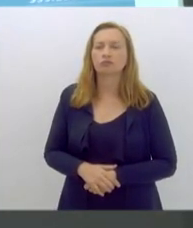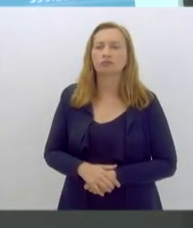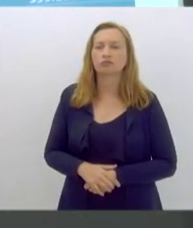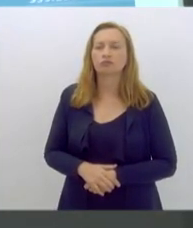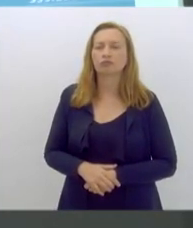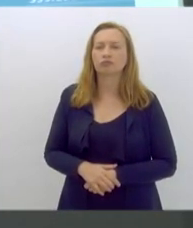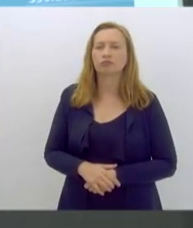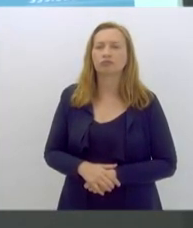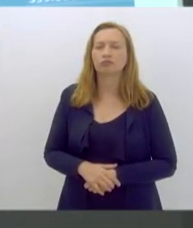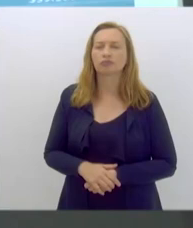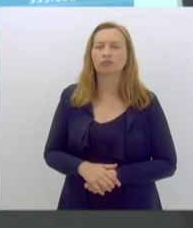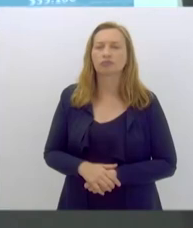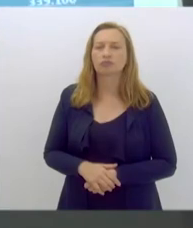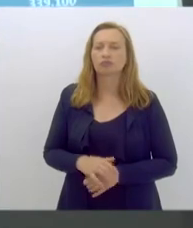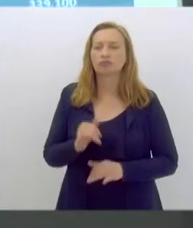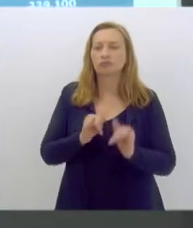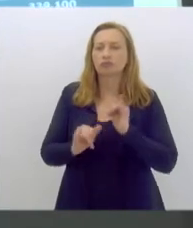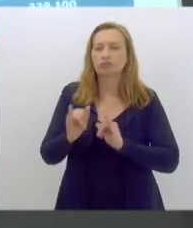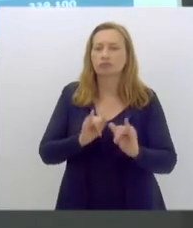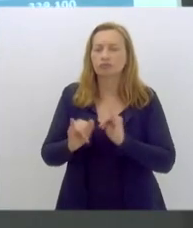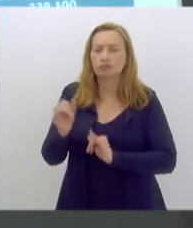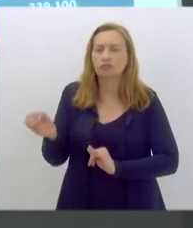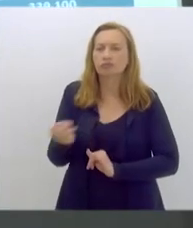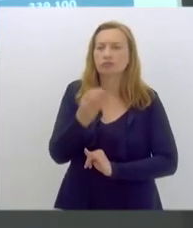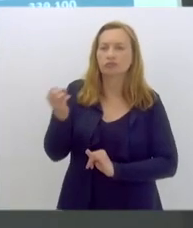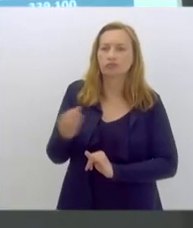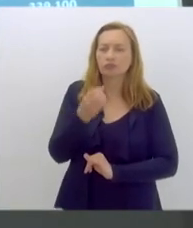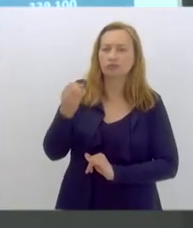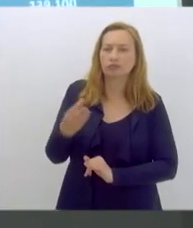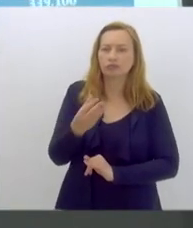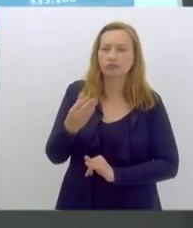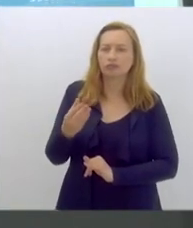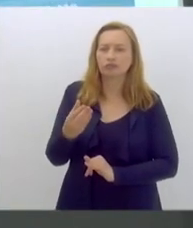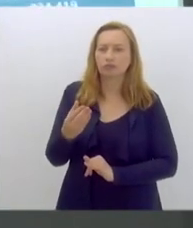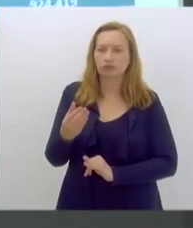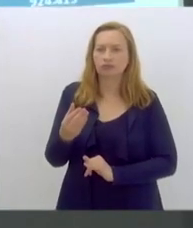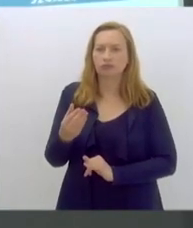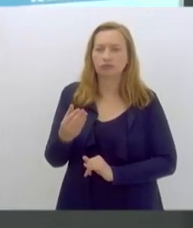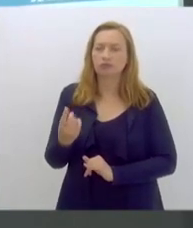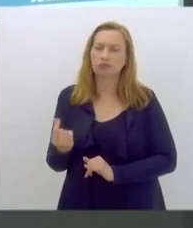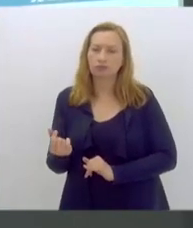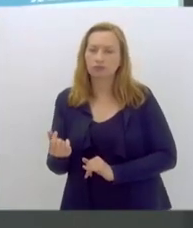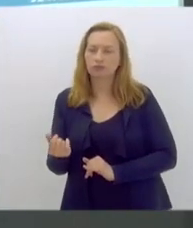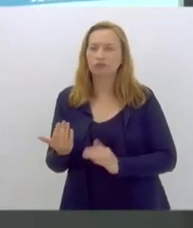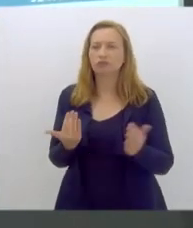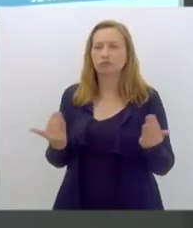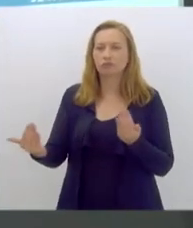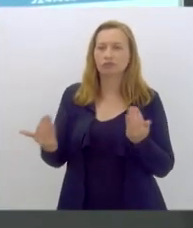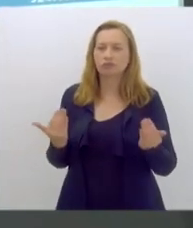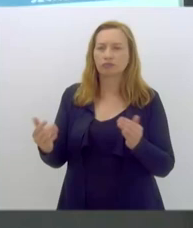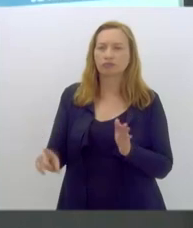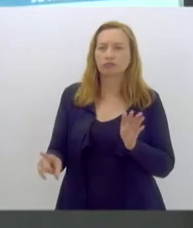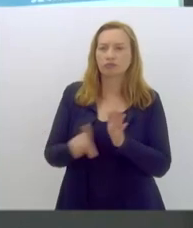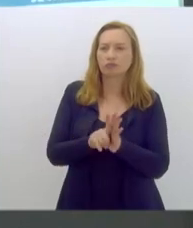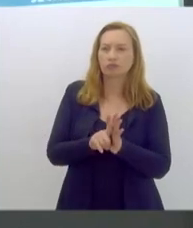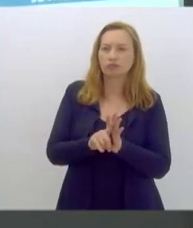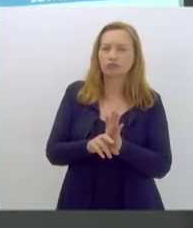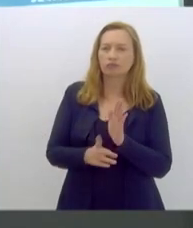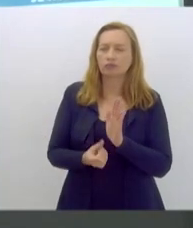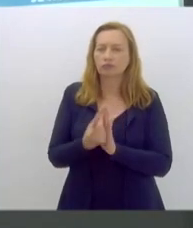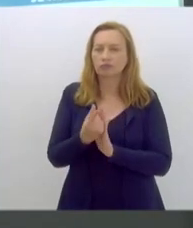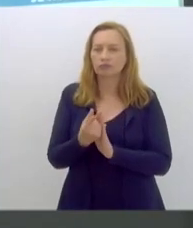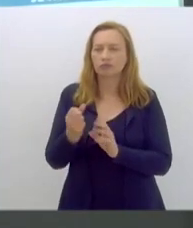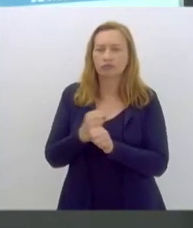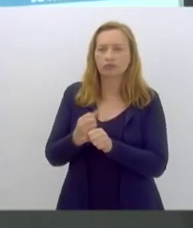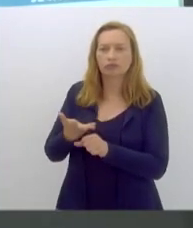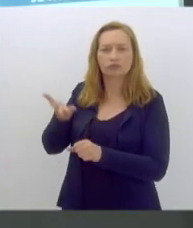atualização desses valores e quando a gente compara com a lei orçamentária anterior nós temos